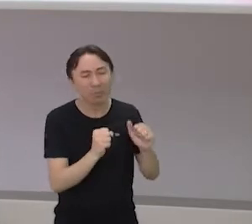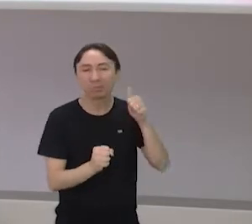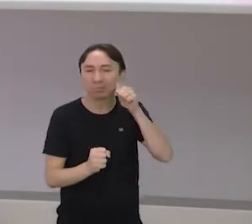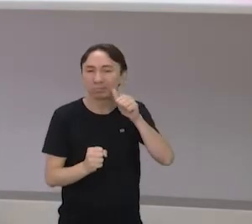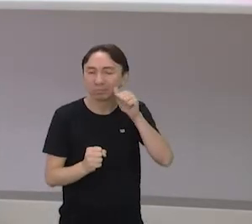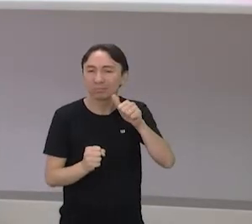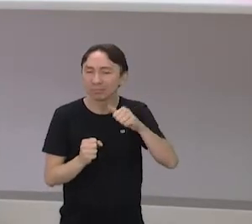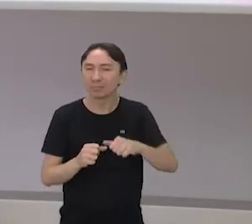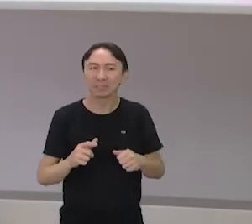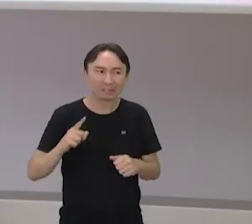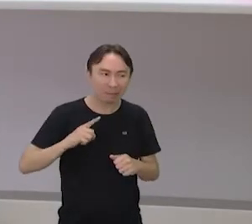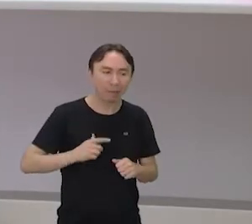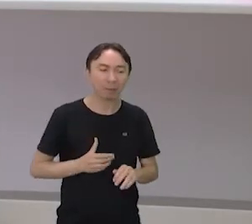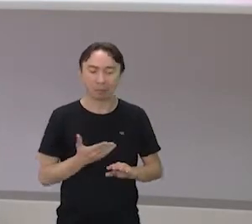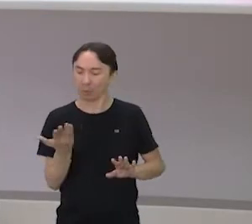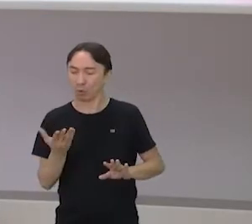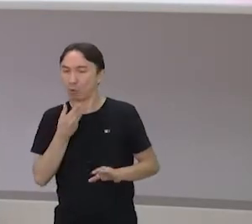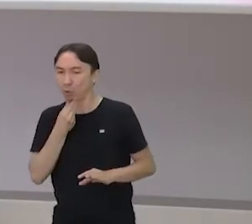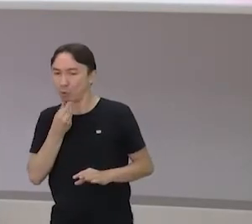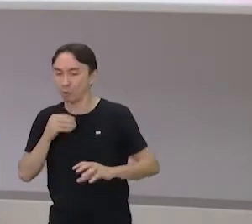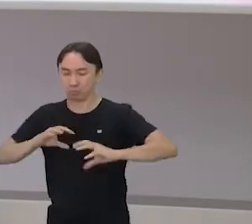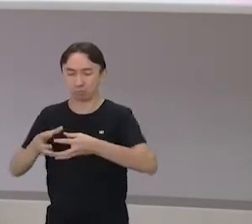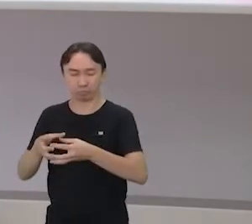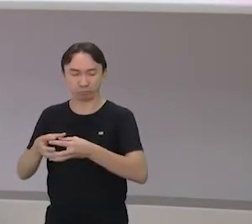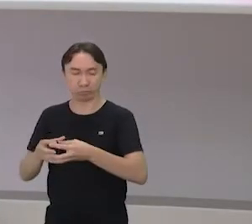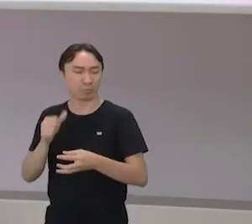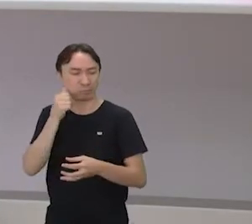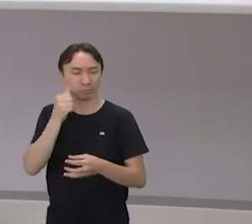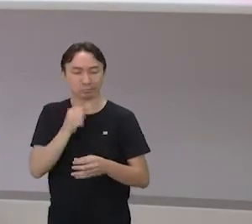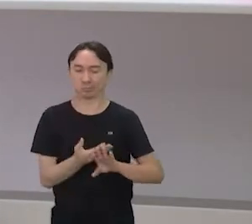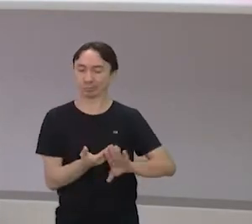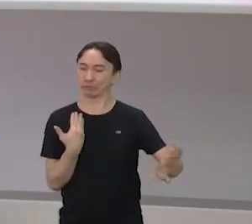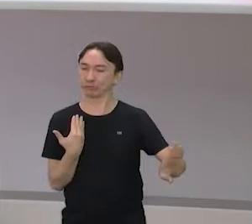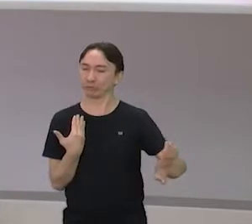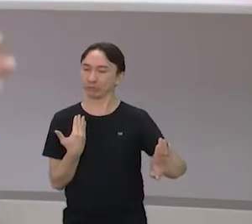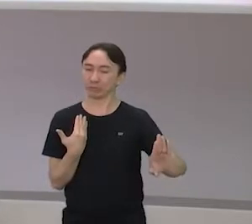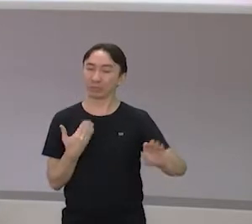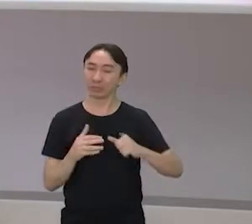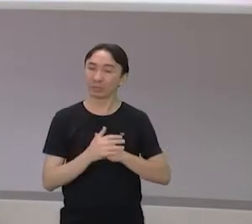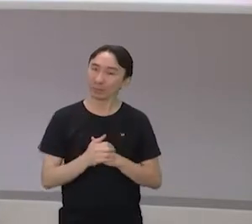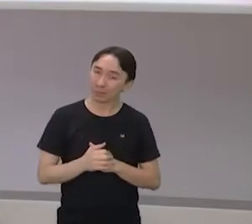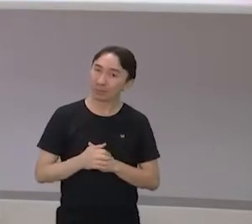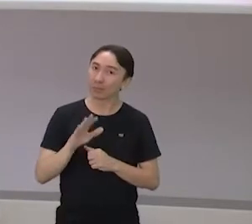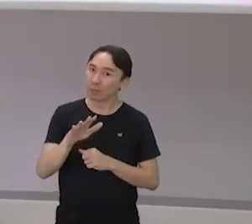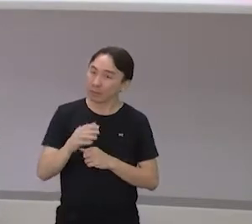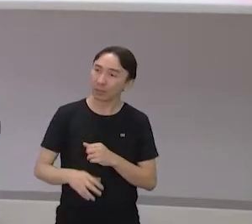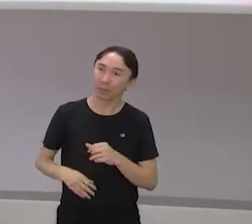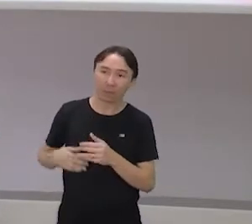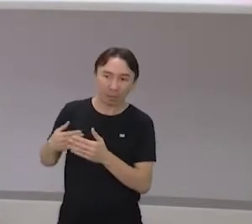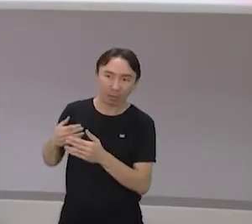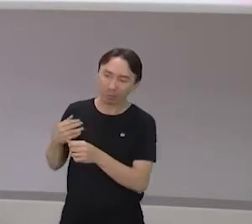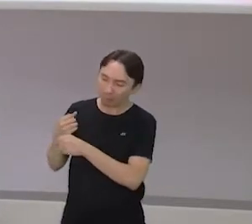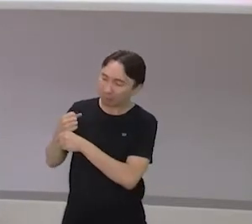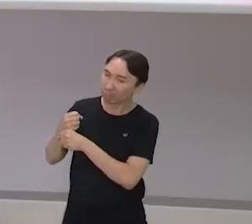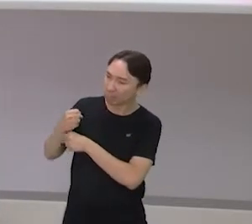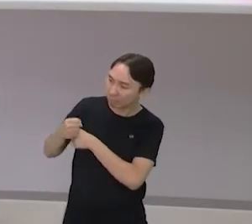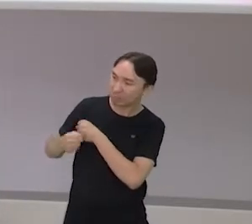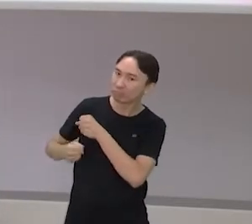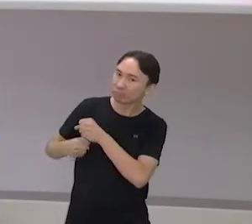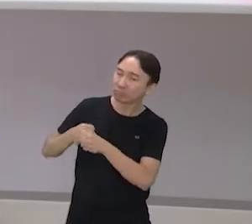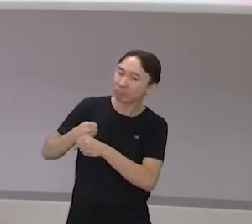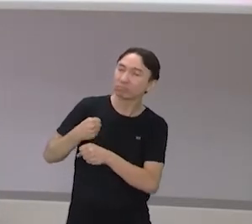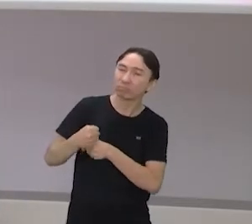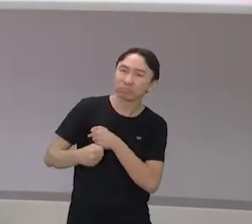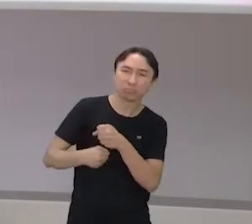essa separação, né? Ainda bem que de poucos anos para cá, mas conseguimos